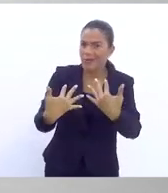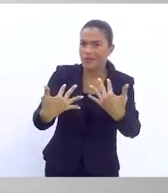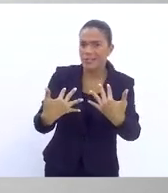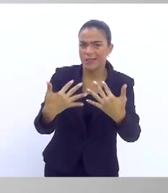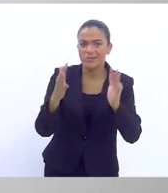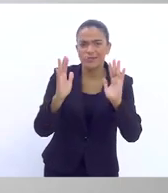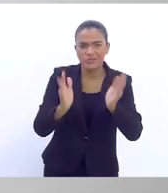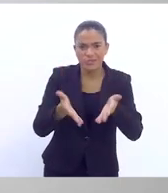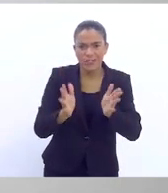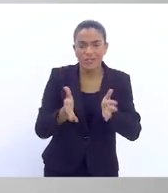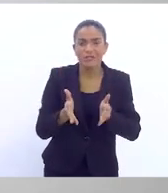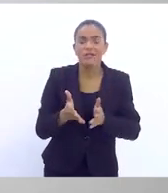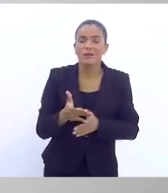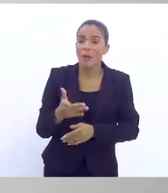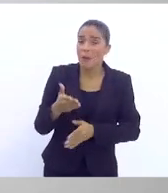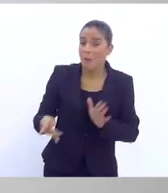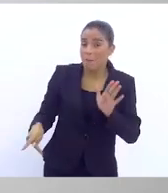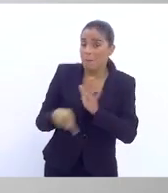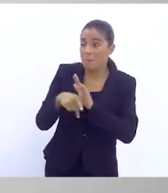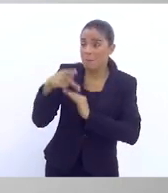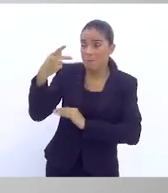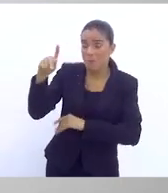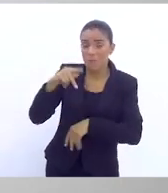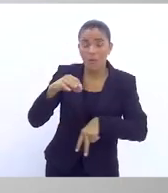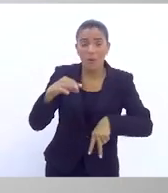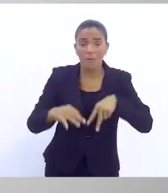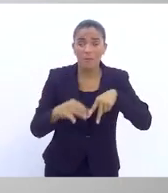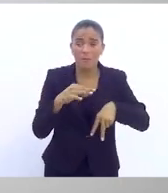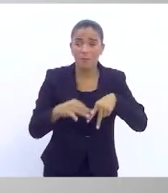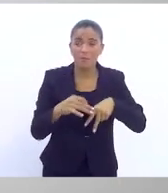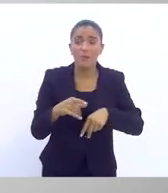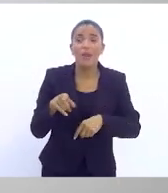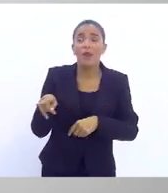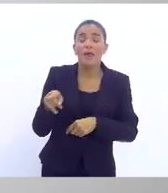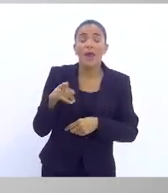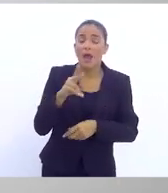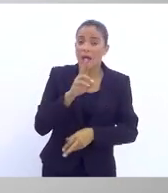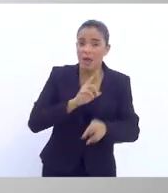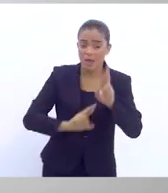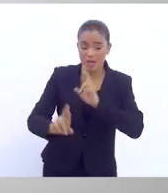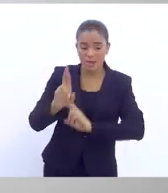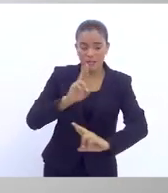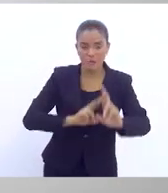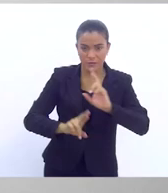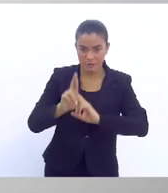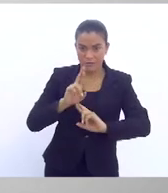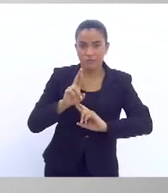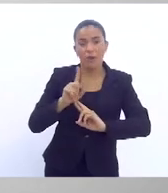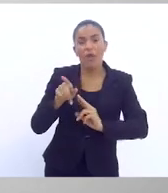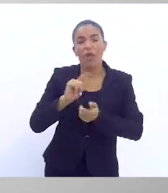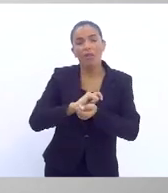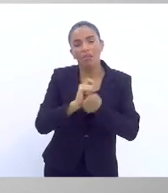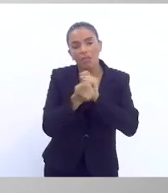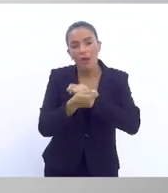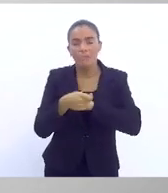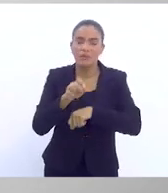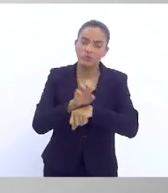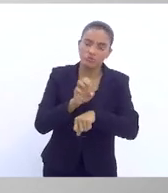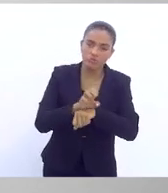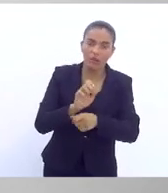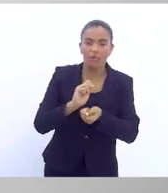ao próprio procurador presente e a resposta é sempre que tá se adaptando estado